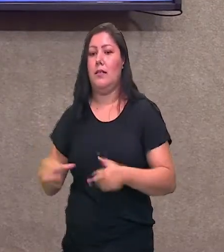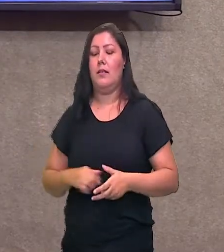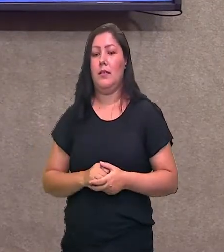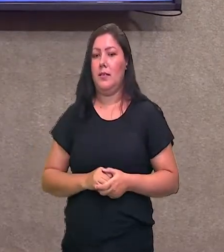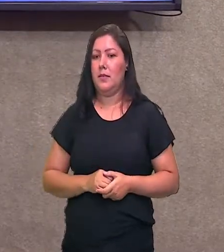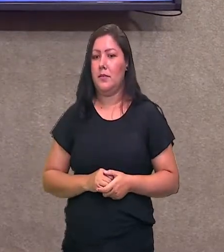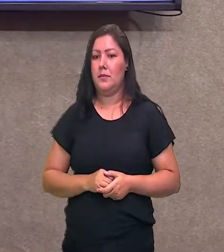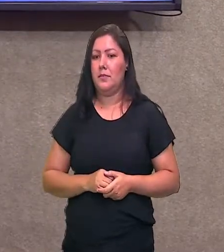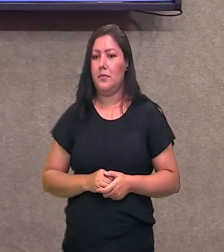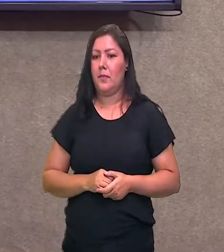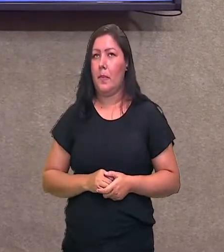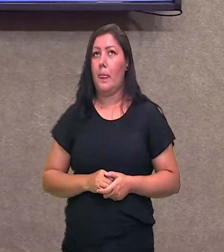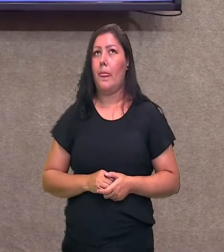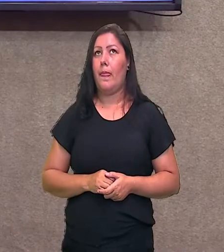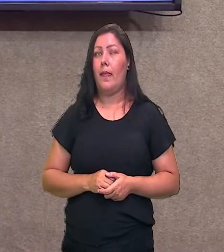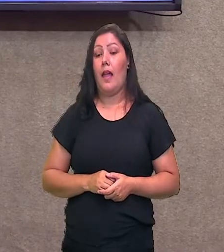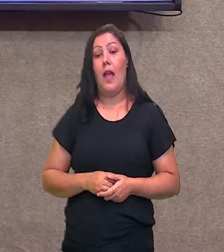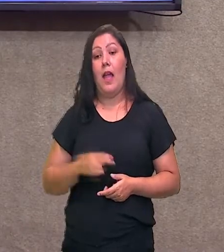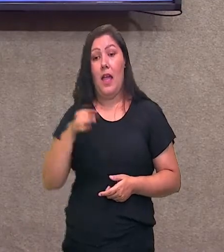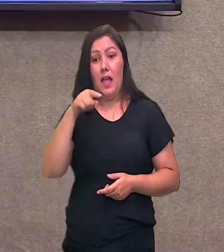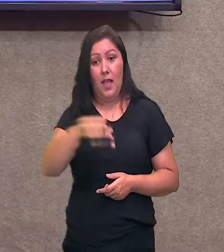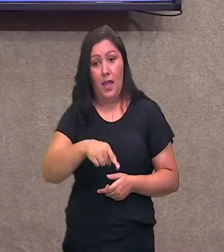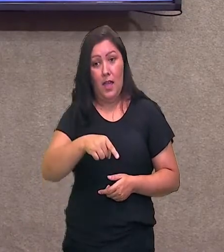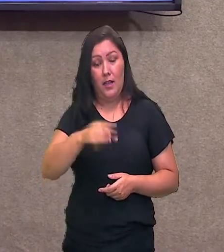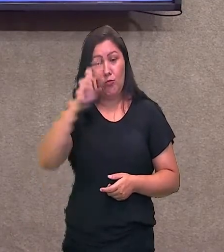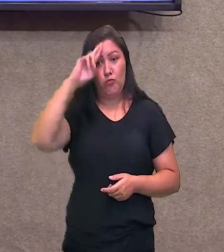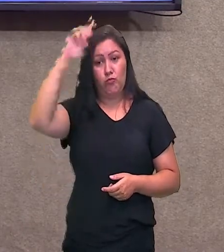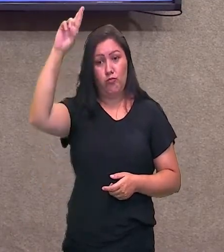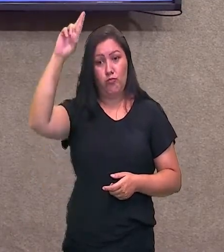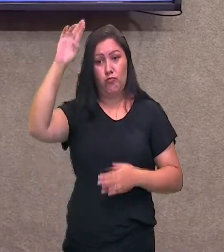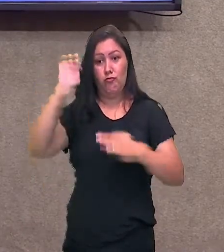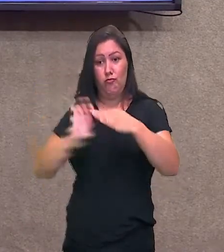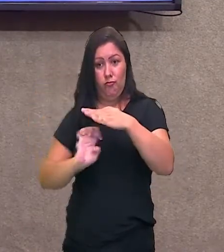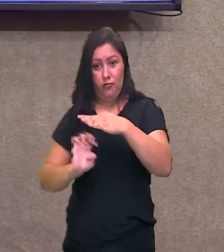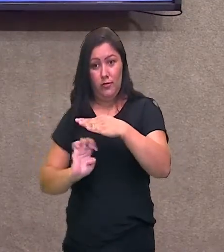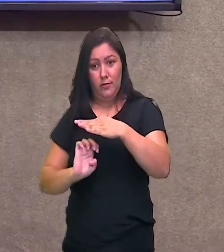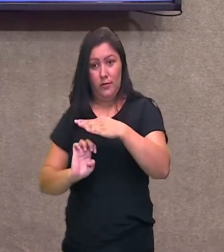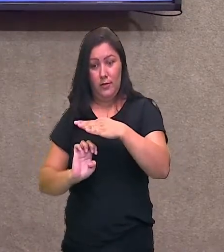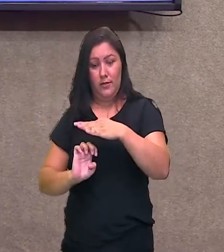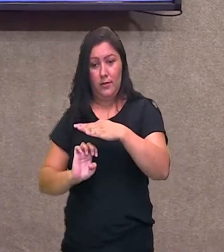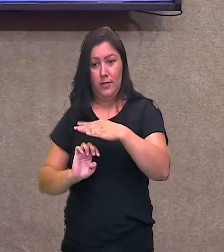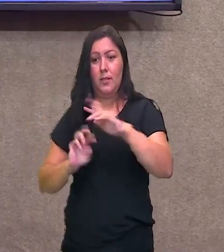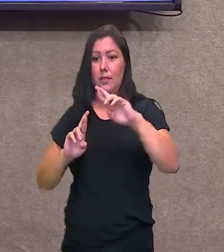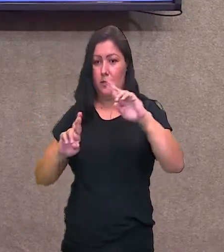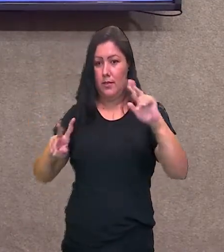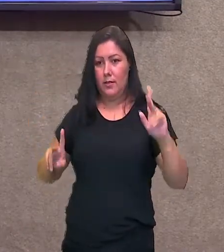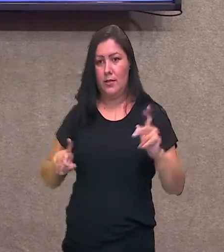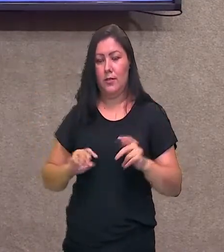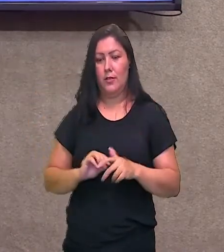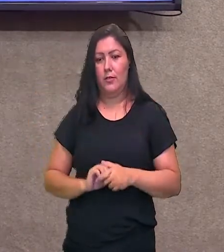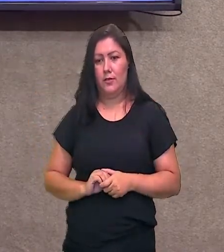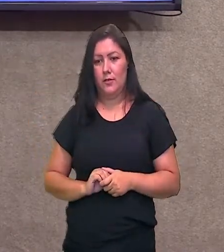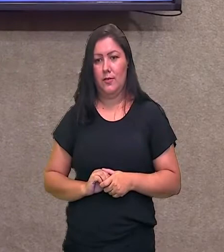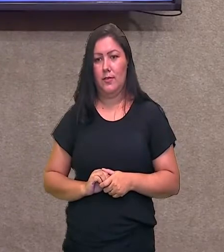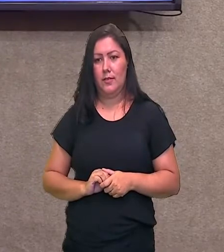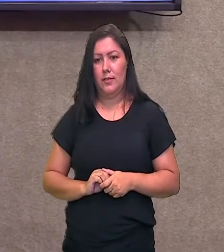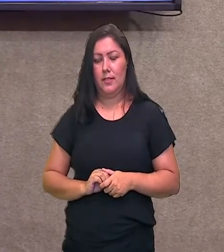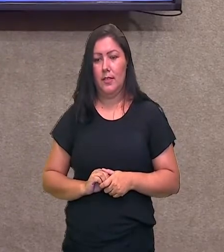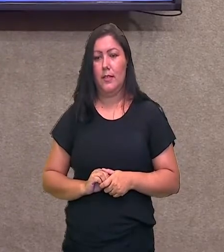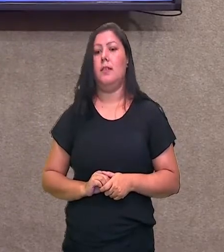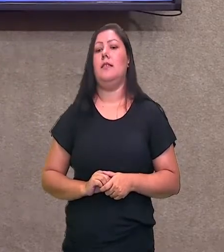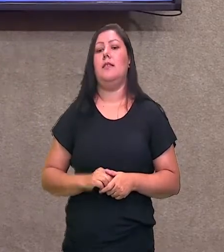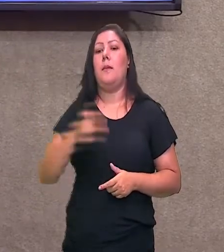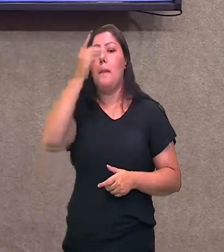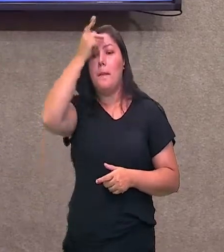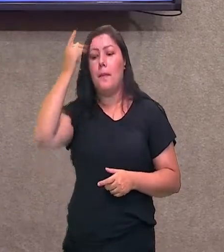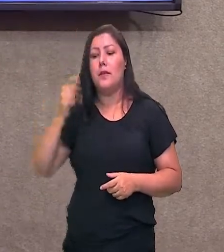diferente. As pessoas vão para a empresa para vender para o seu papai a força de trabalho. Se